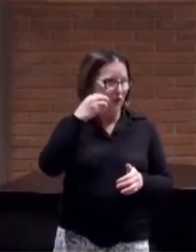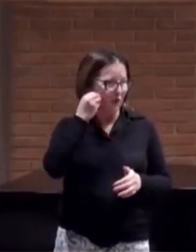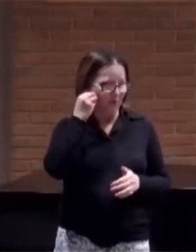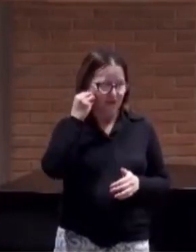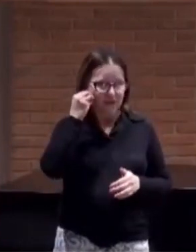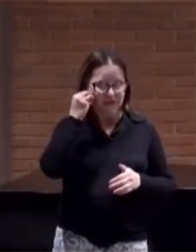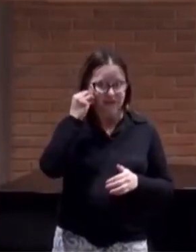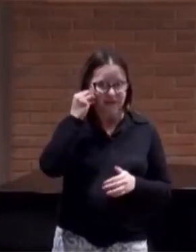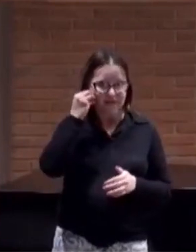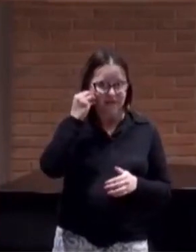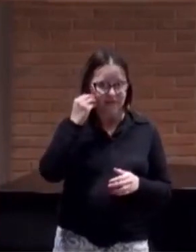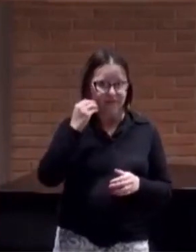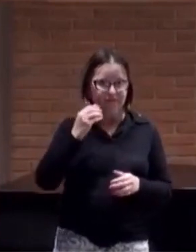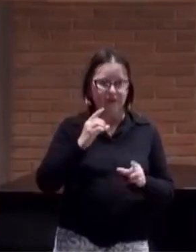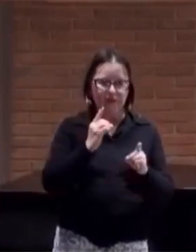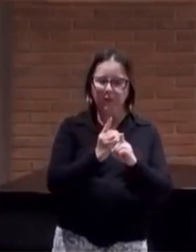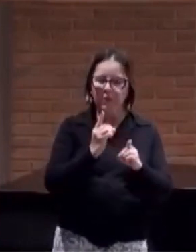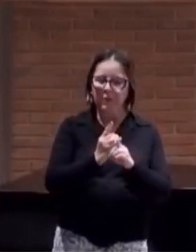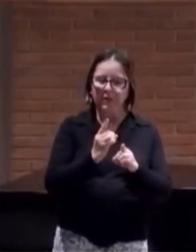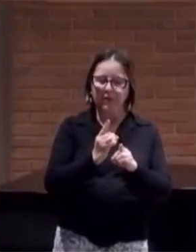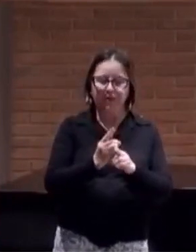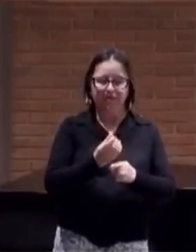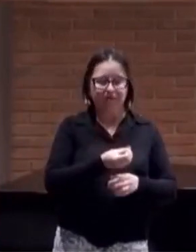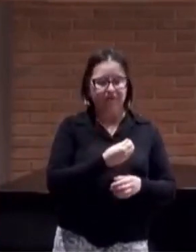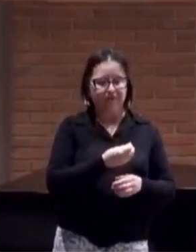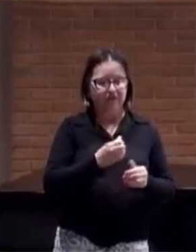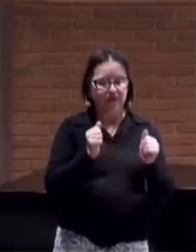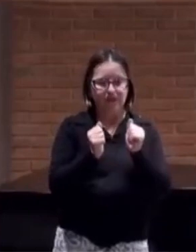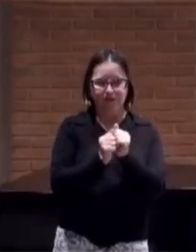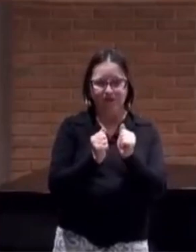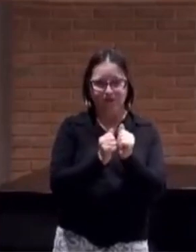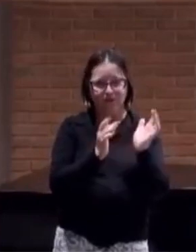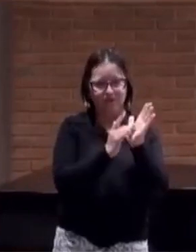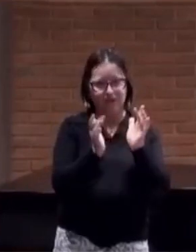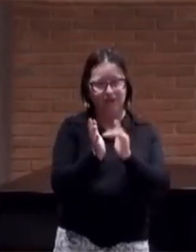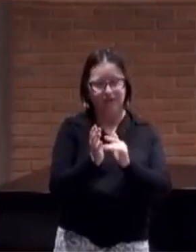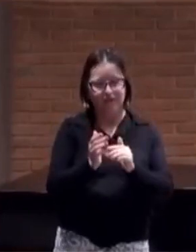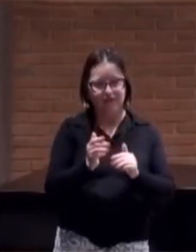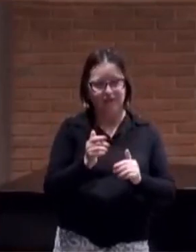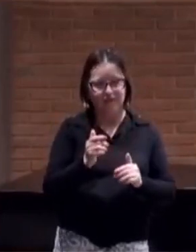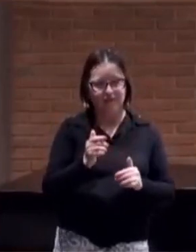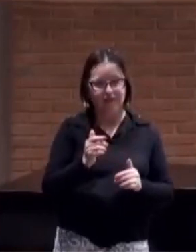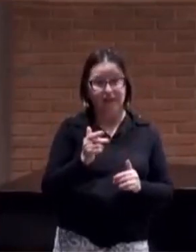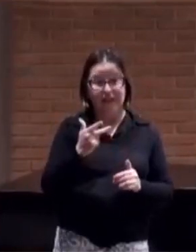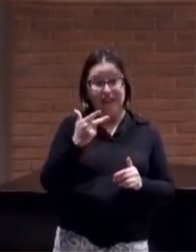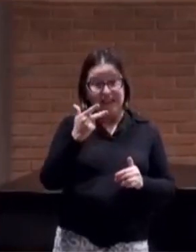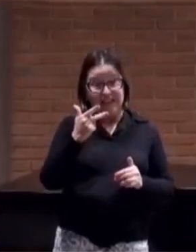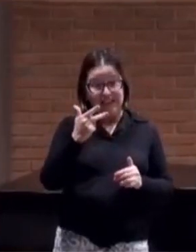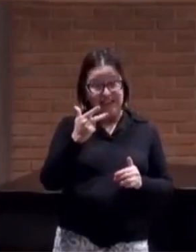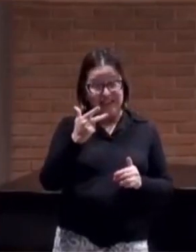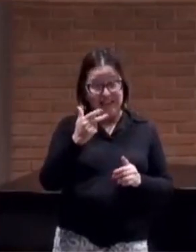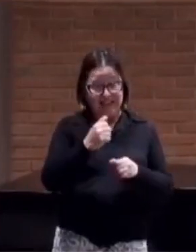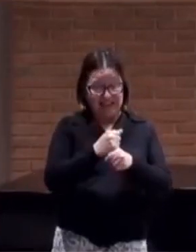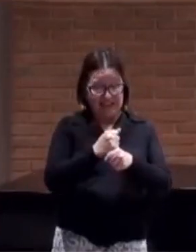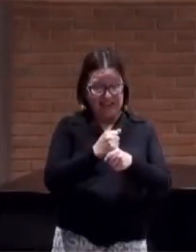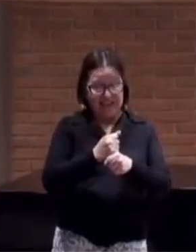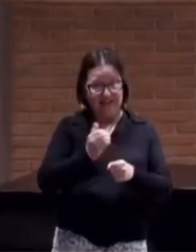um discípulo que andou com Jesus 3 anos e meio.